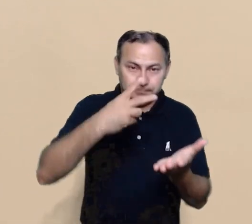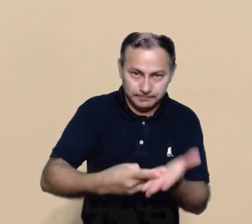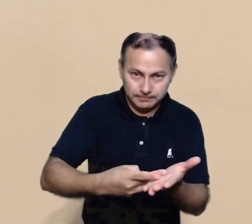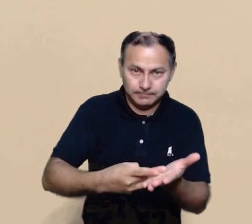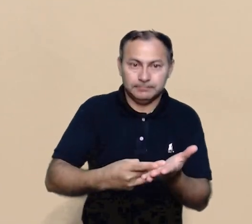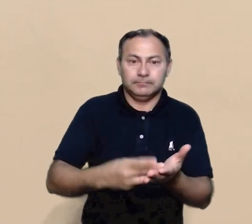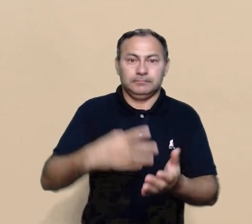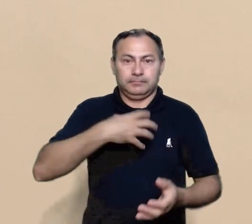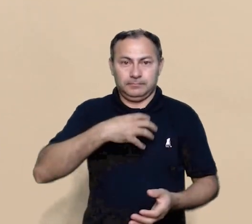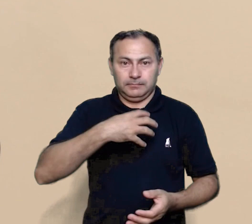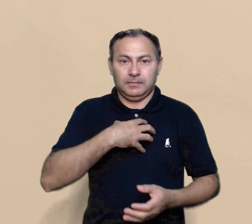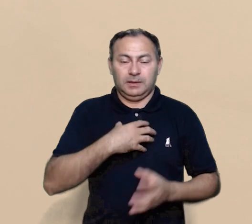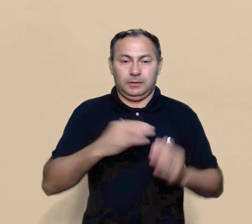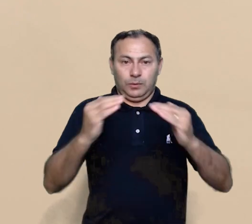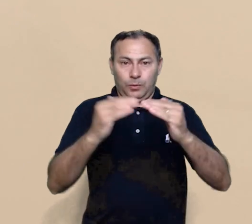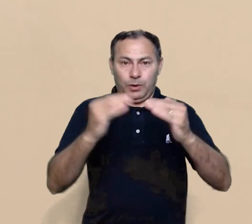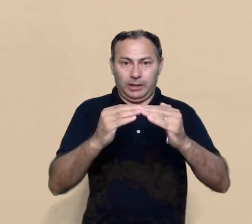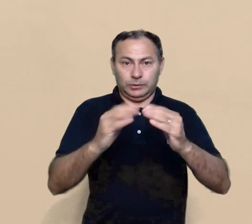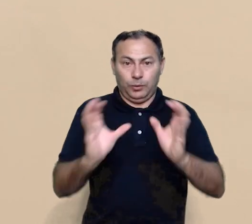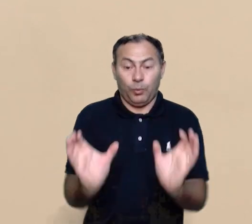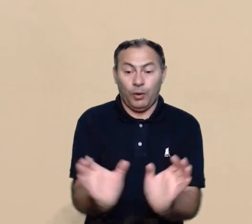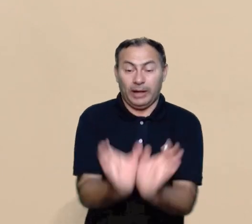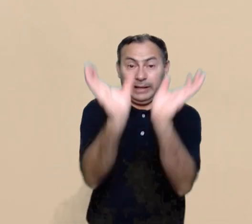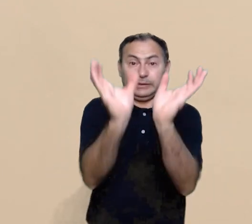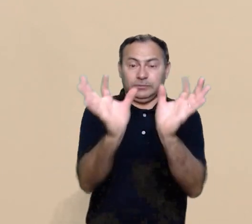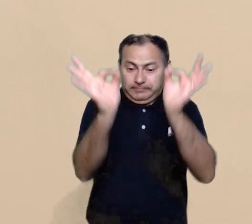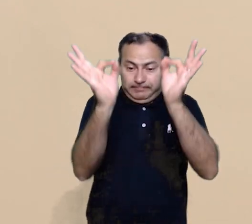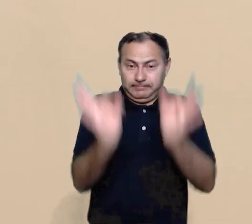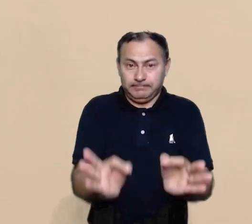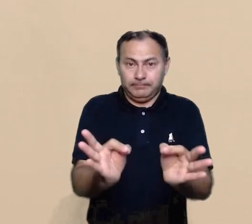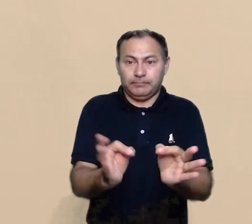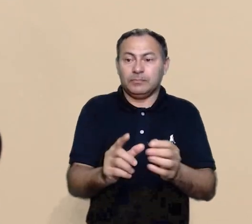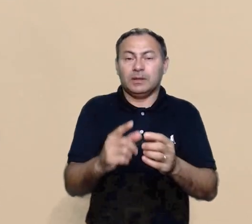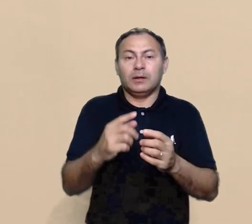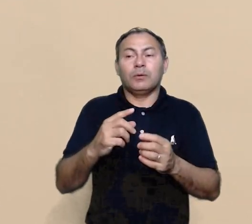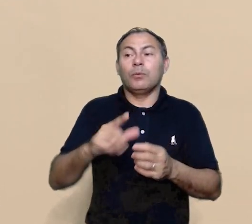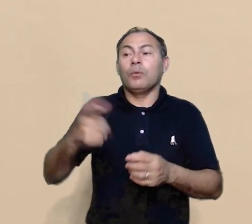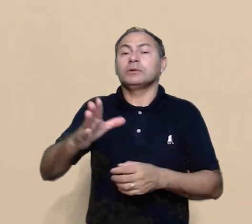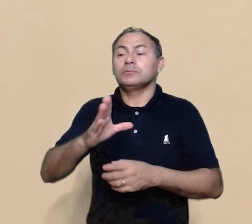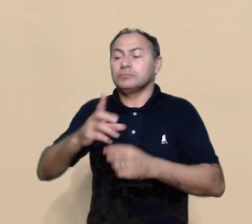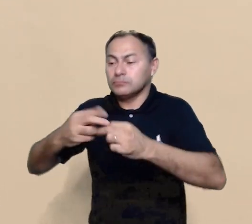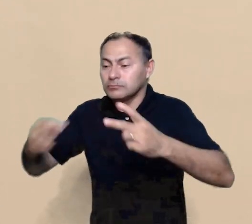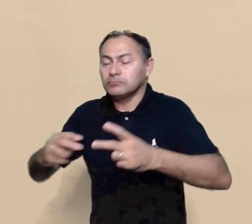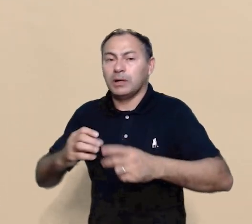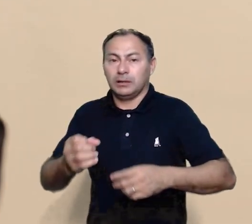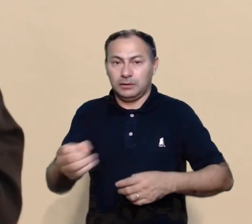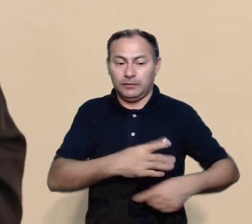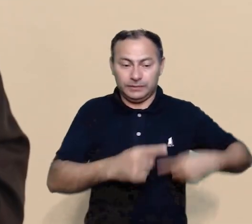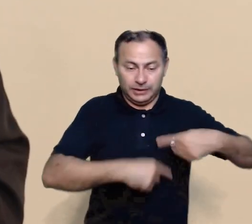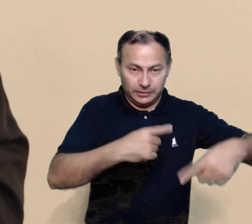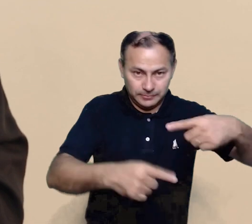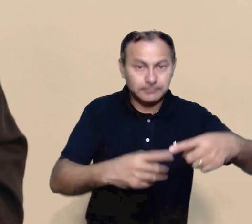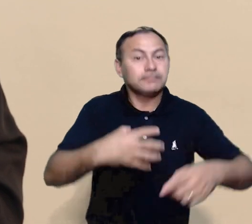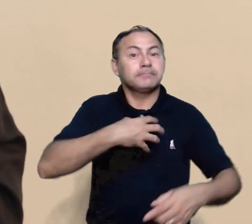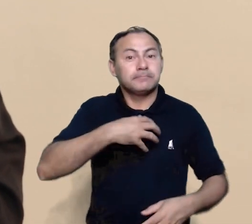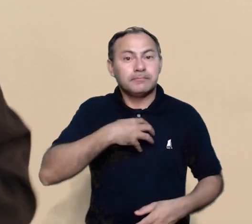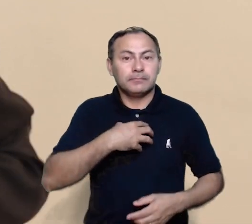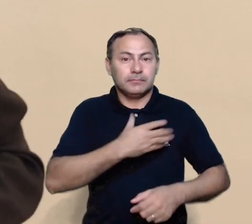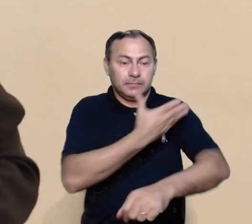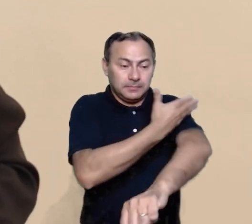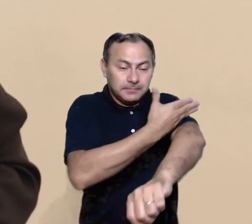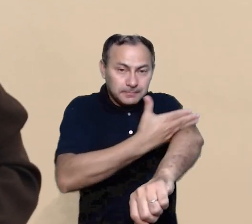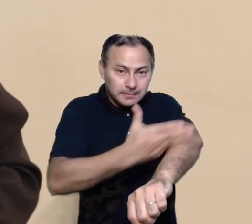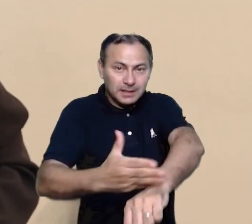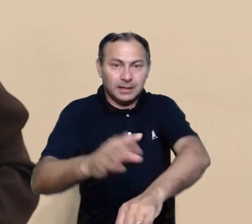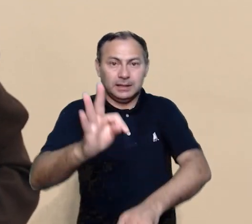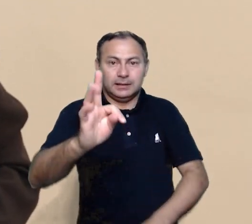traduzir isso de maneira coerente e honesta com outros recursos para novas gerações de modo